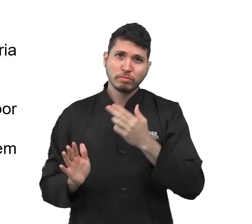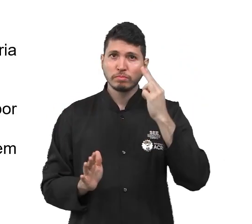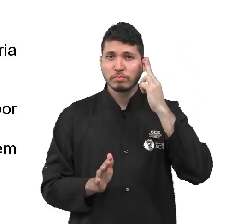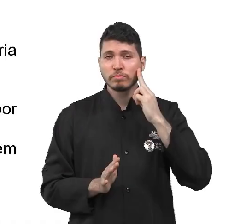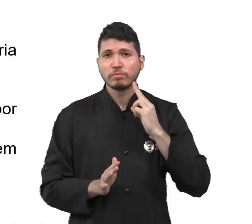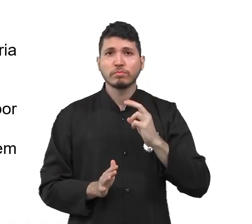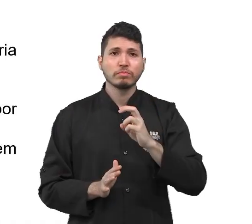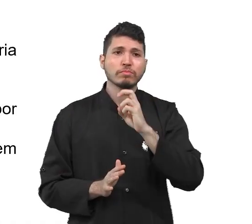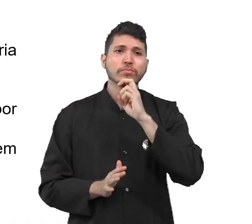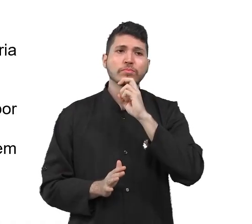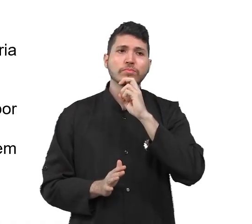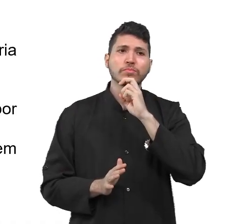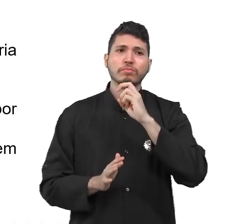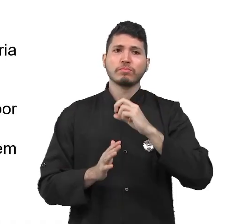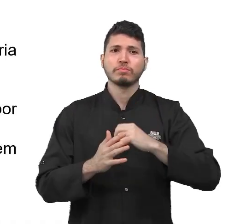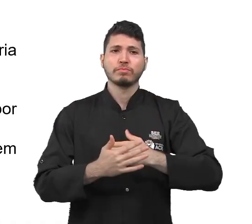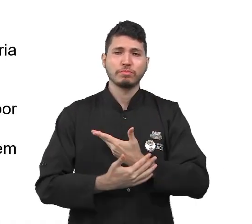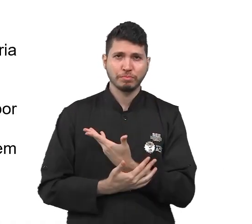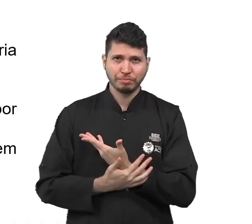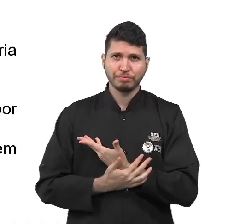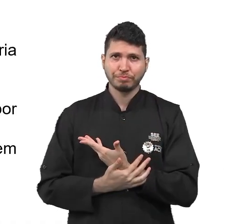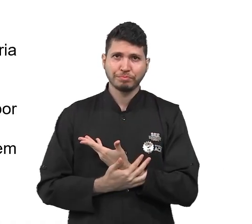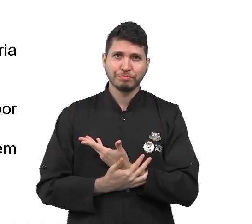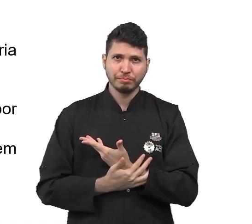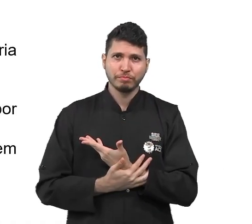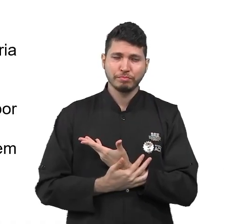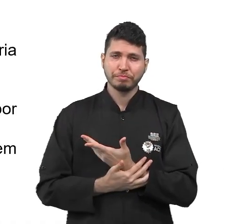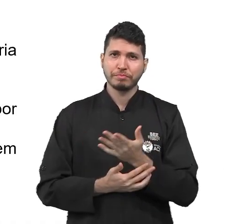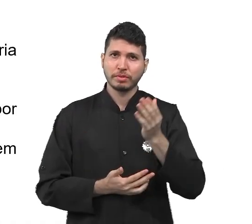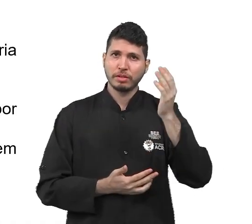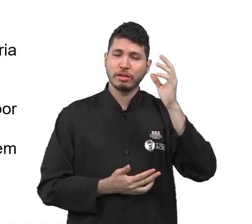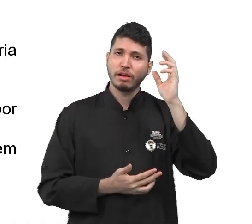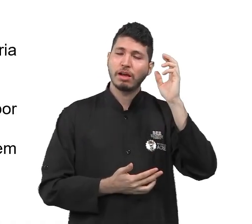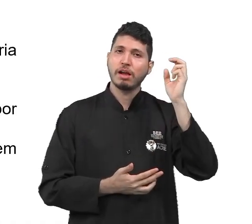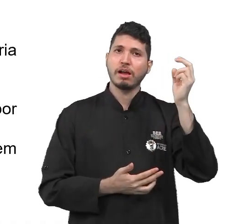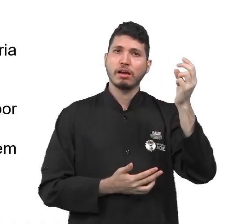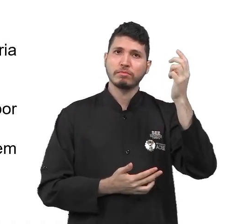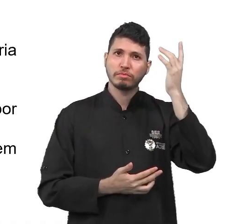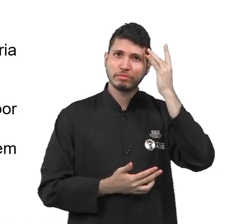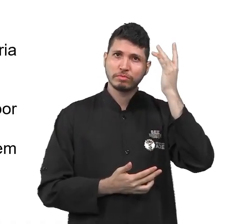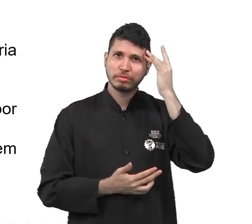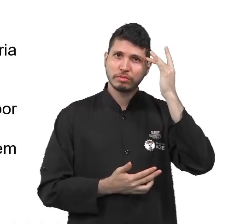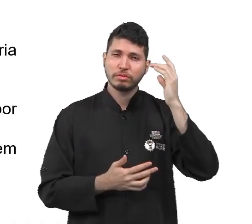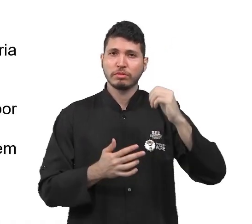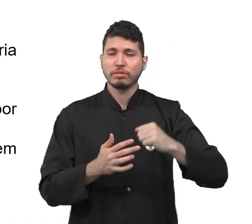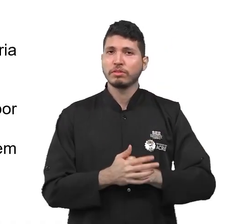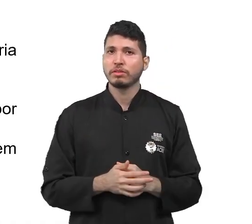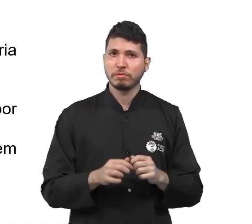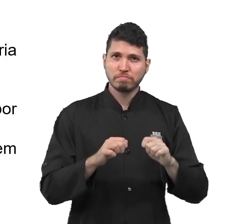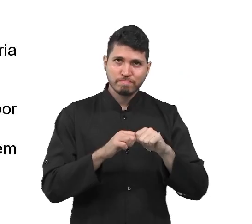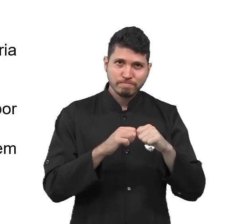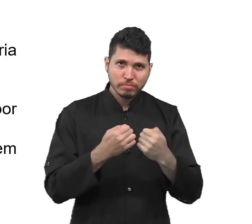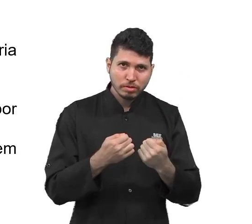de conhecimento. O filósofo Thomas Kuhn acha que é pela quebra de paradigmas.